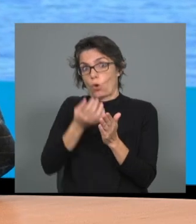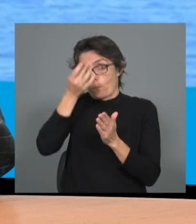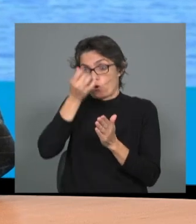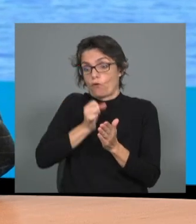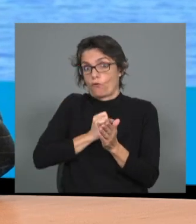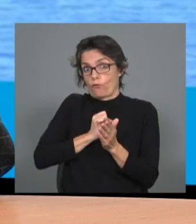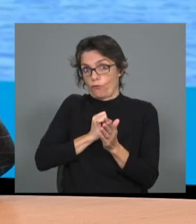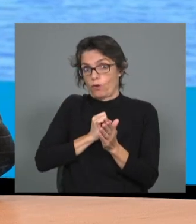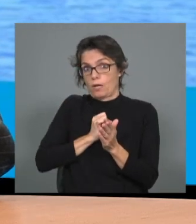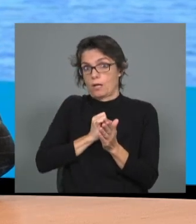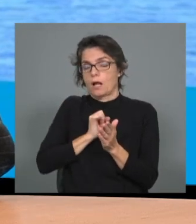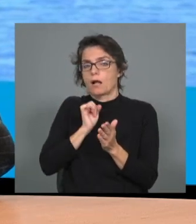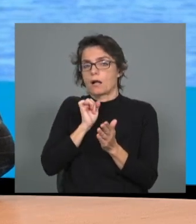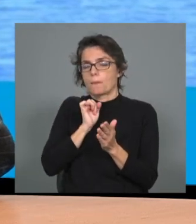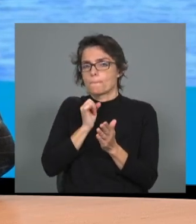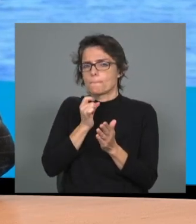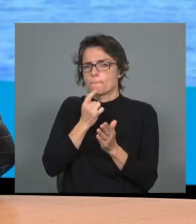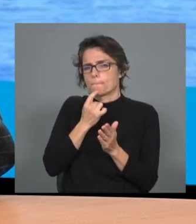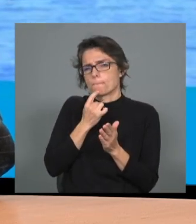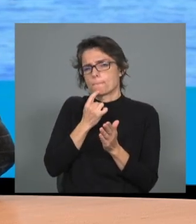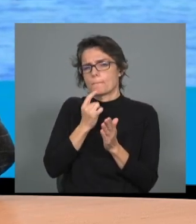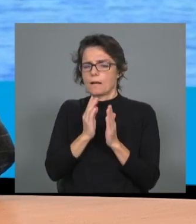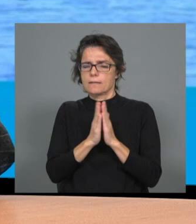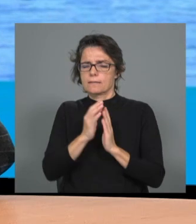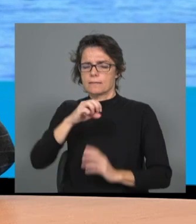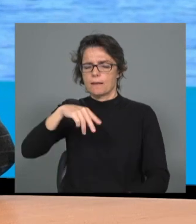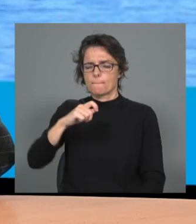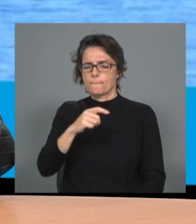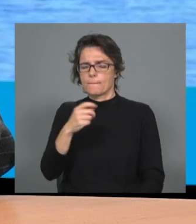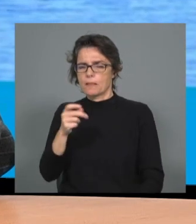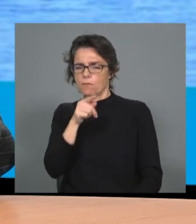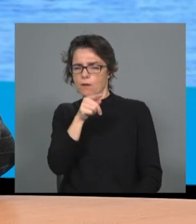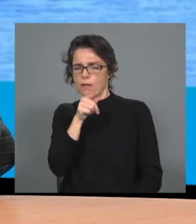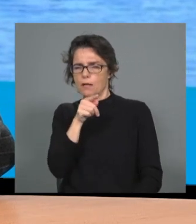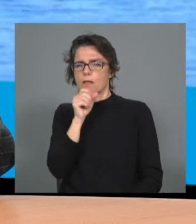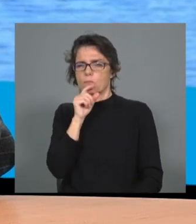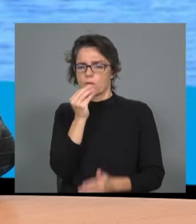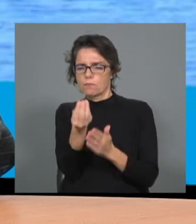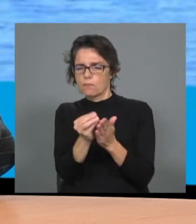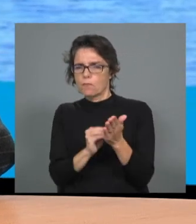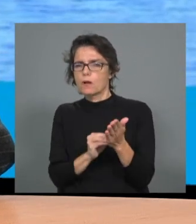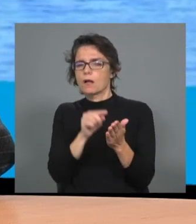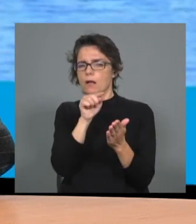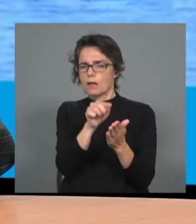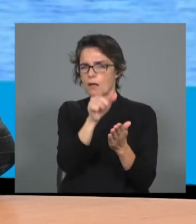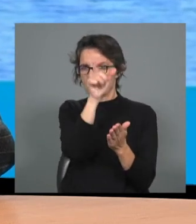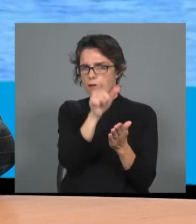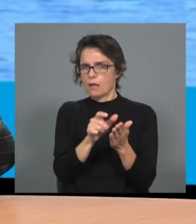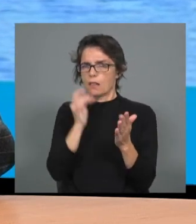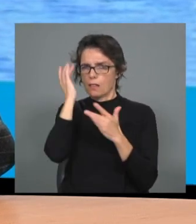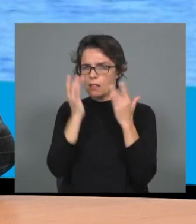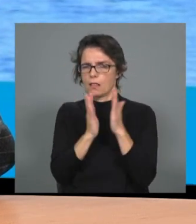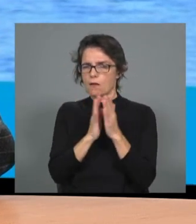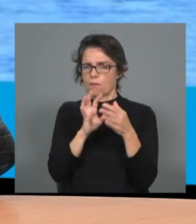opinião, concluir que Mateus é provavelmente aquele evangelista que, sem deixar de ser um evangelista ou um teólogo,